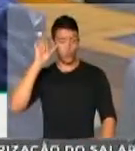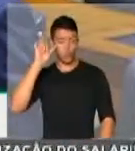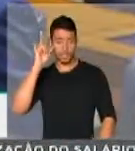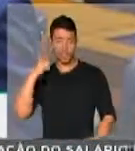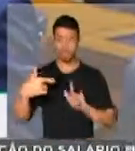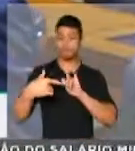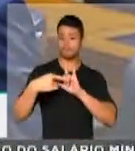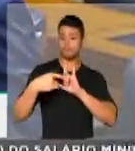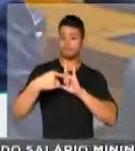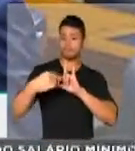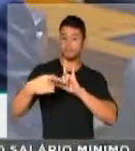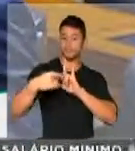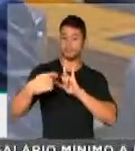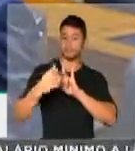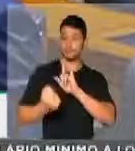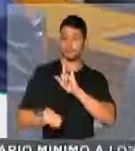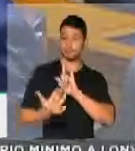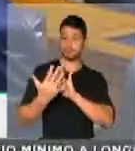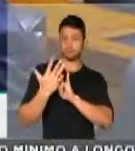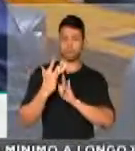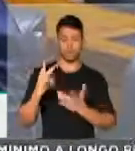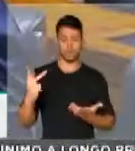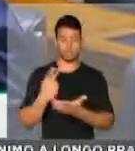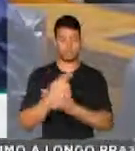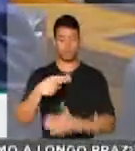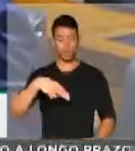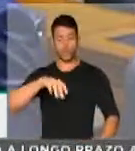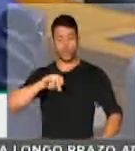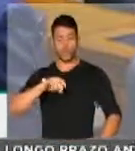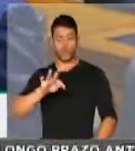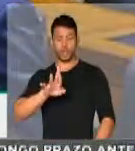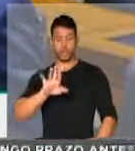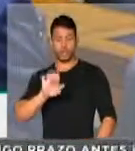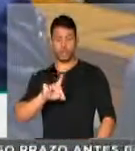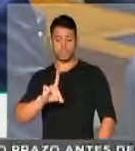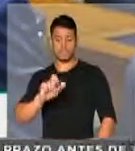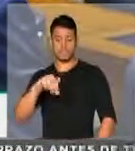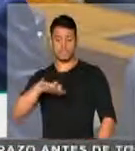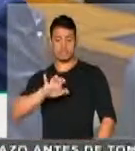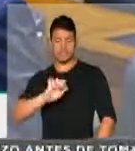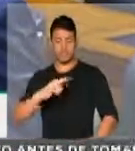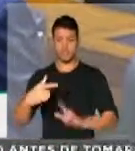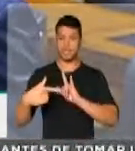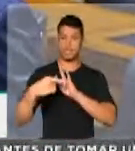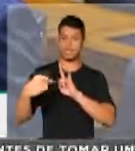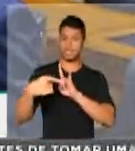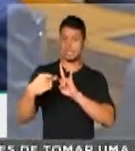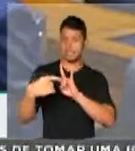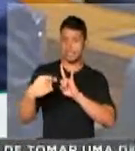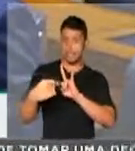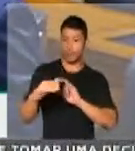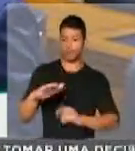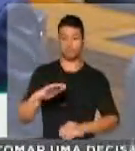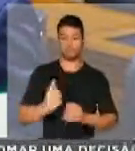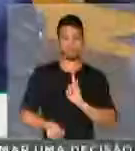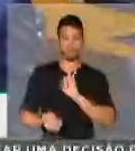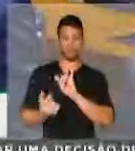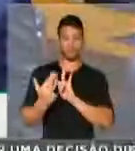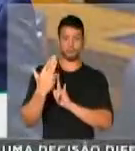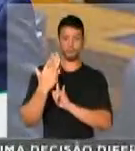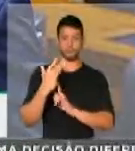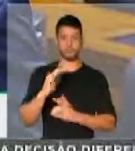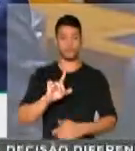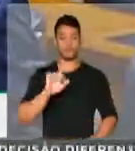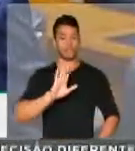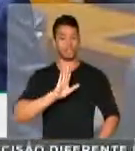que destruiu a Catedral de Notre-Dame. São quase 900 anos de história que